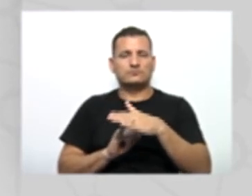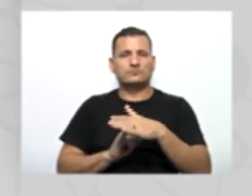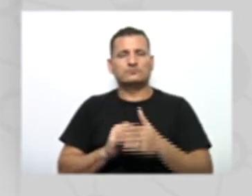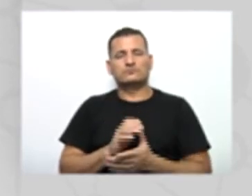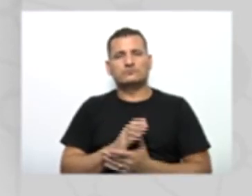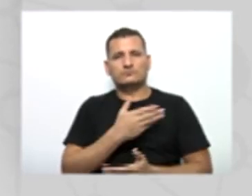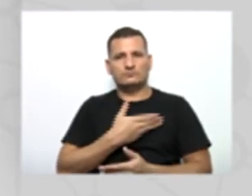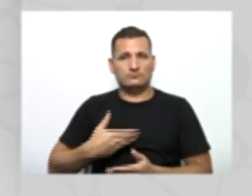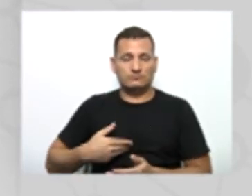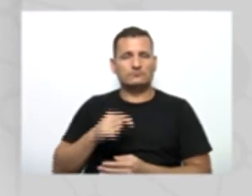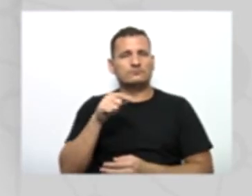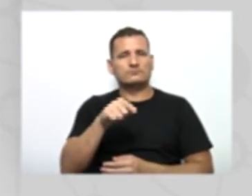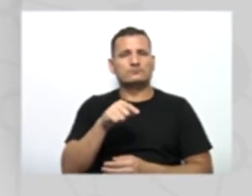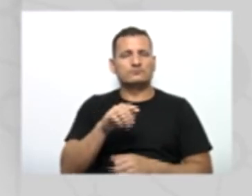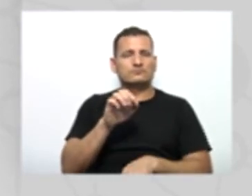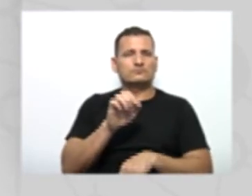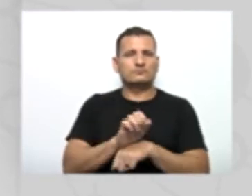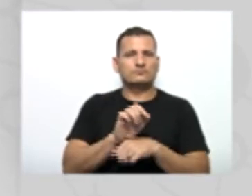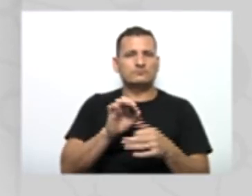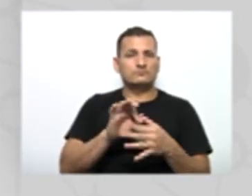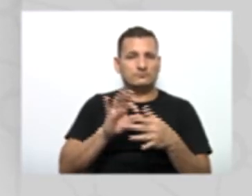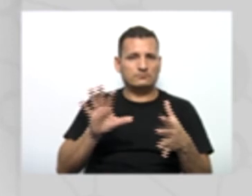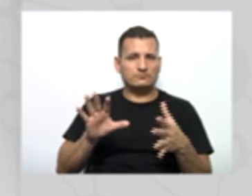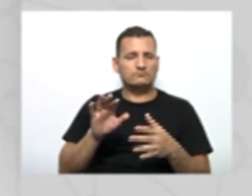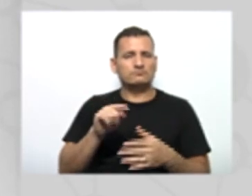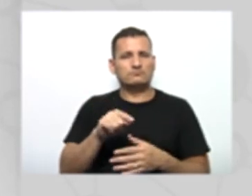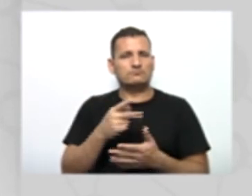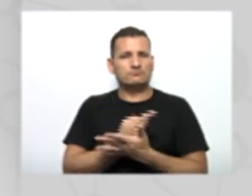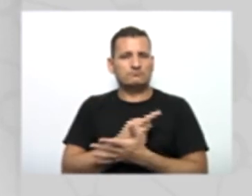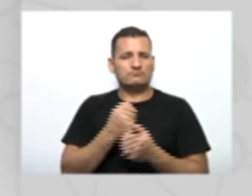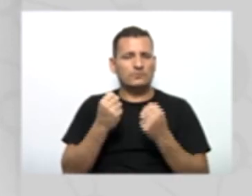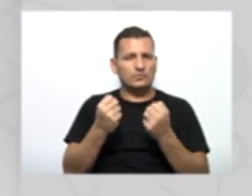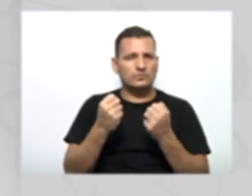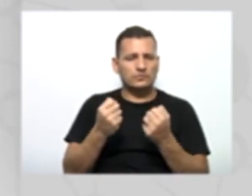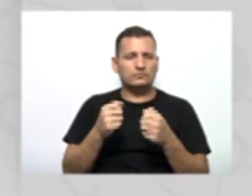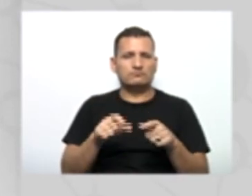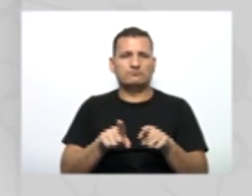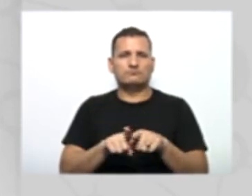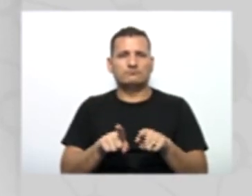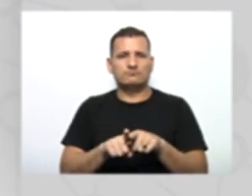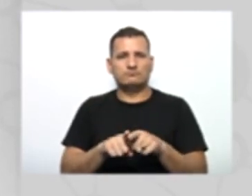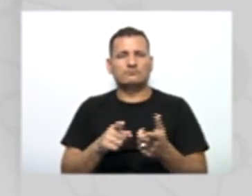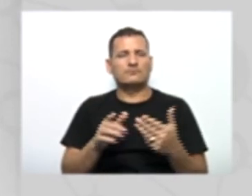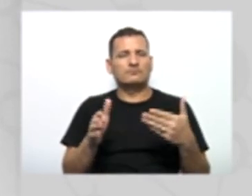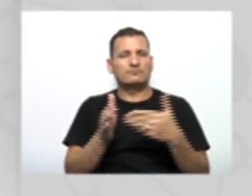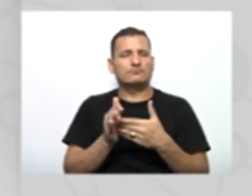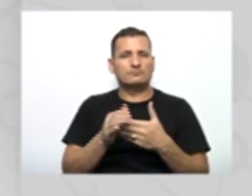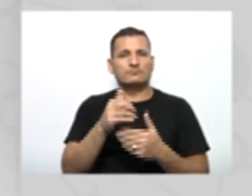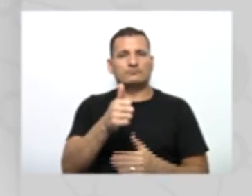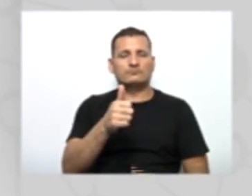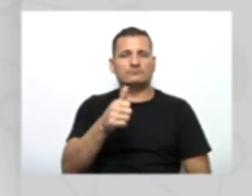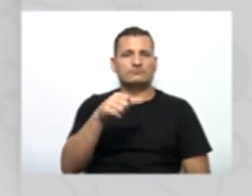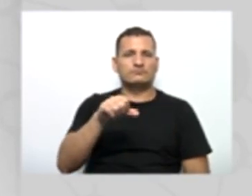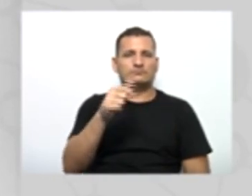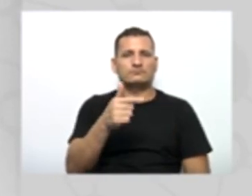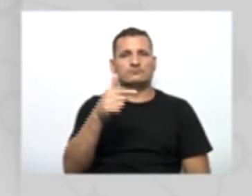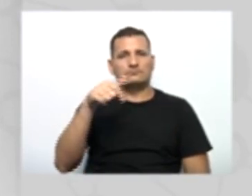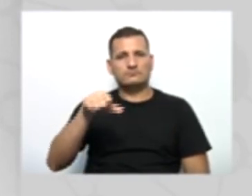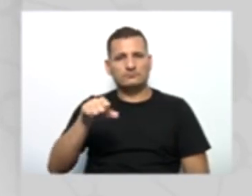comerciantes, habitantes dos burgos, tornados independentes dos domínios feudais. Para Benjamin Constant,